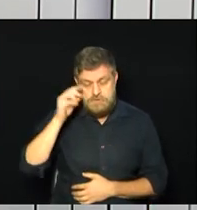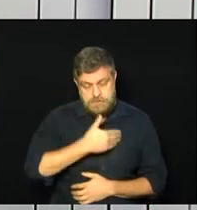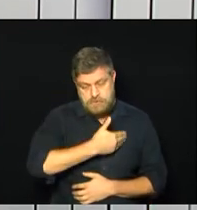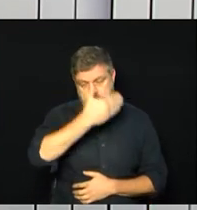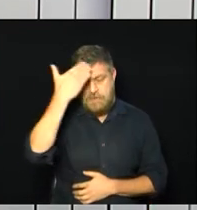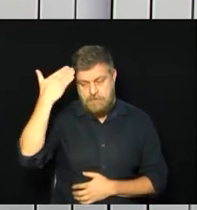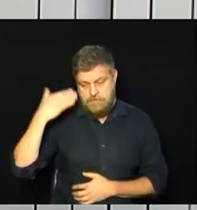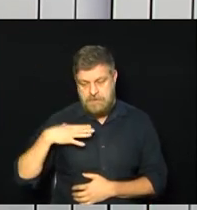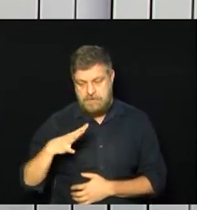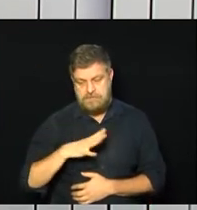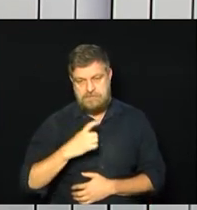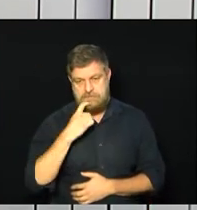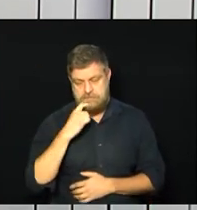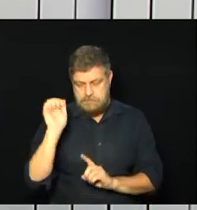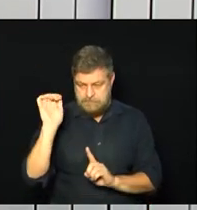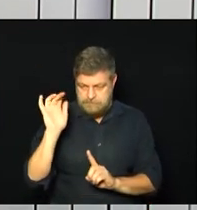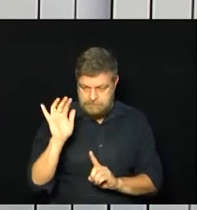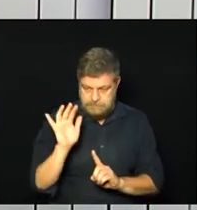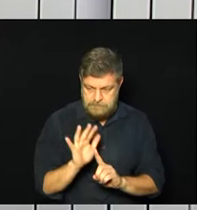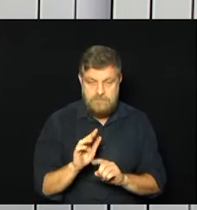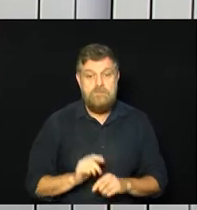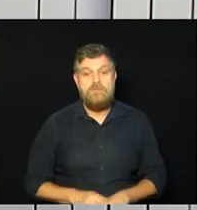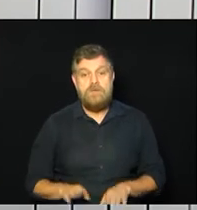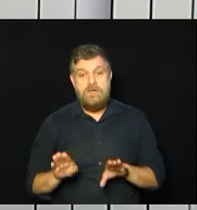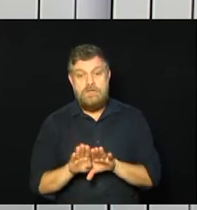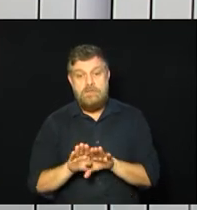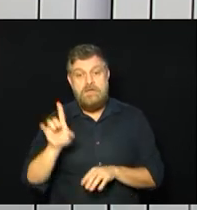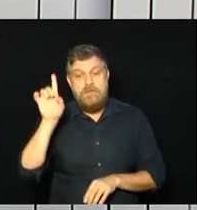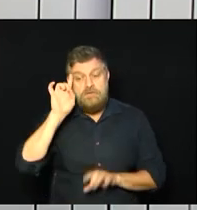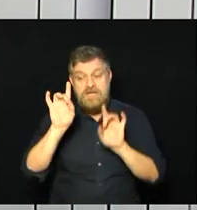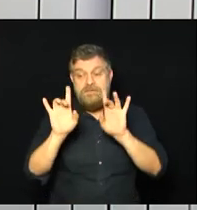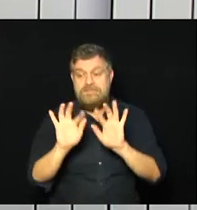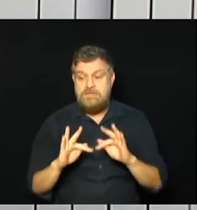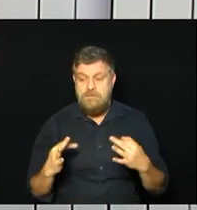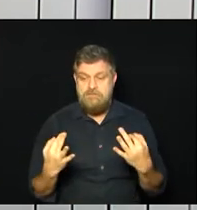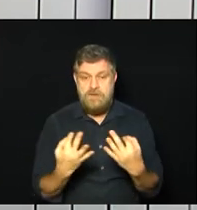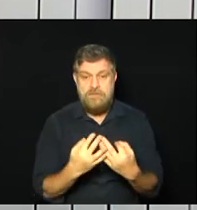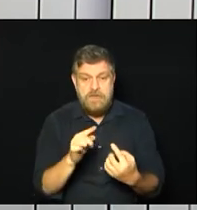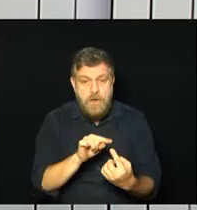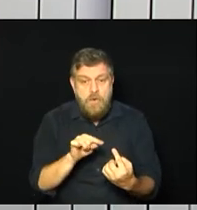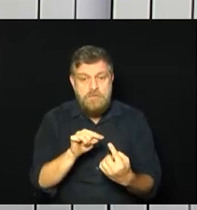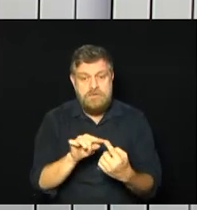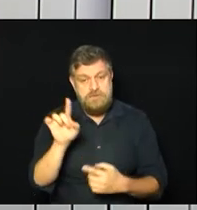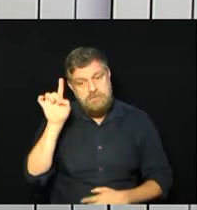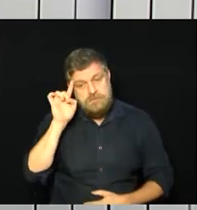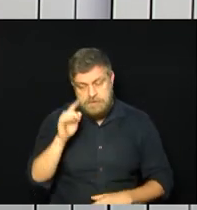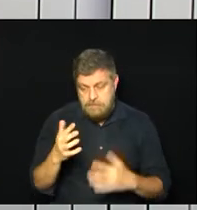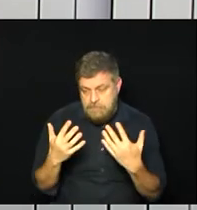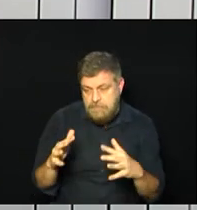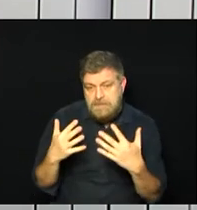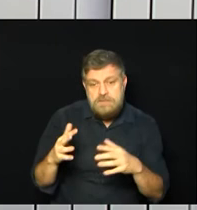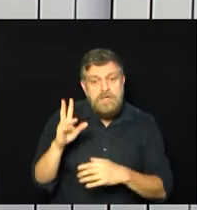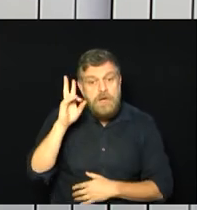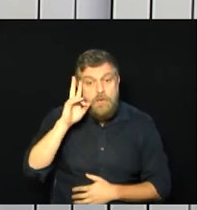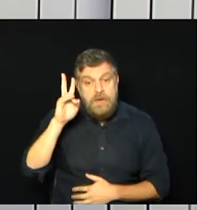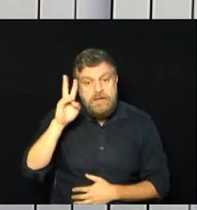de Campinas, Nossa Senhora da Conceição, foi o Dia da Família e a data tem como objetivo homenagear e